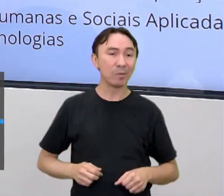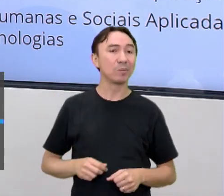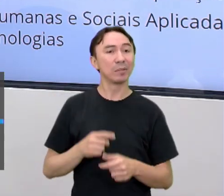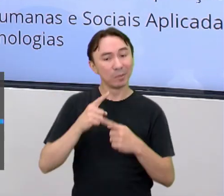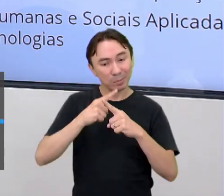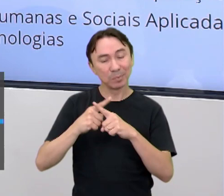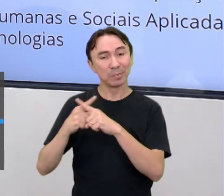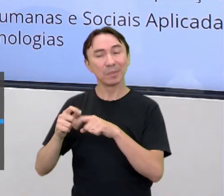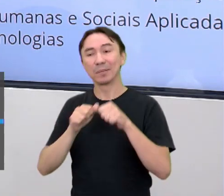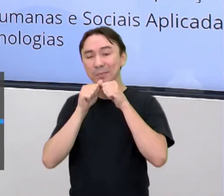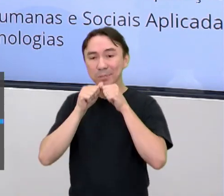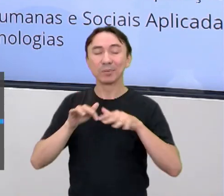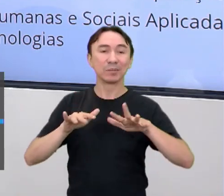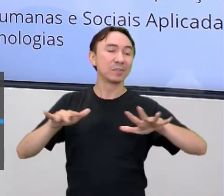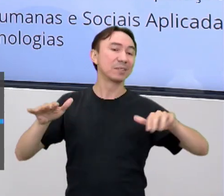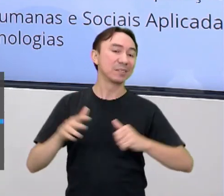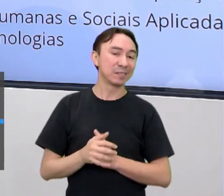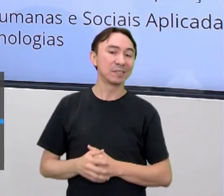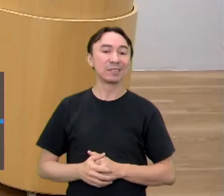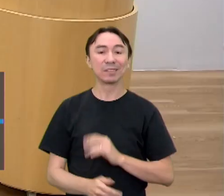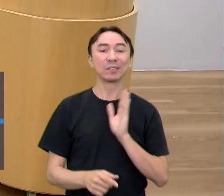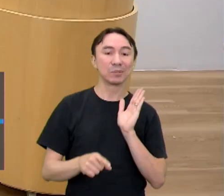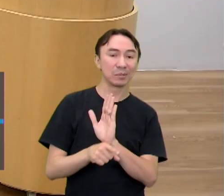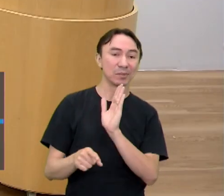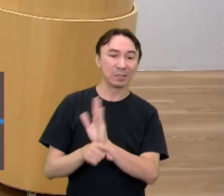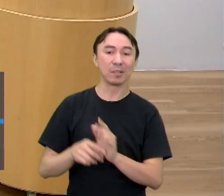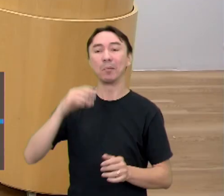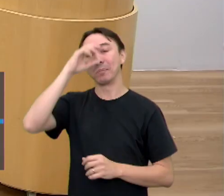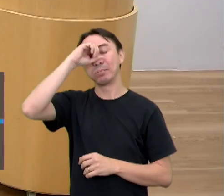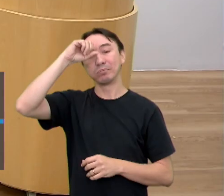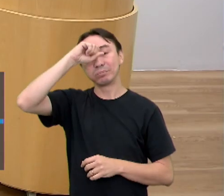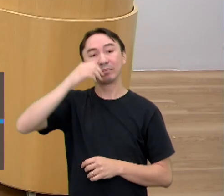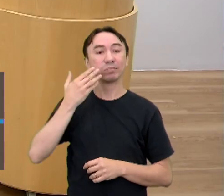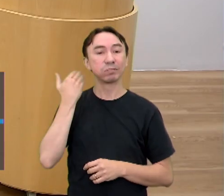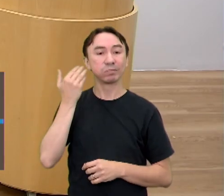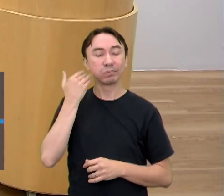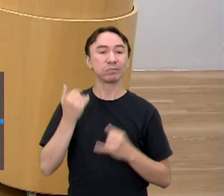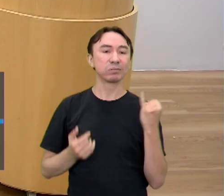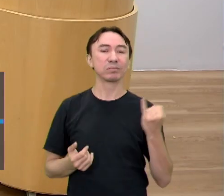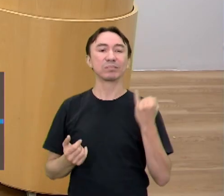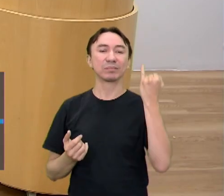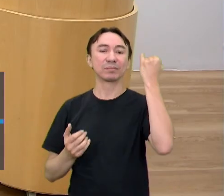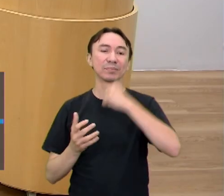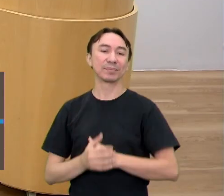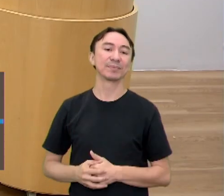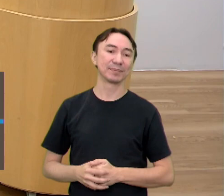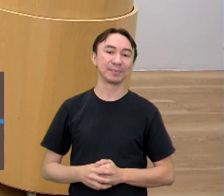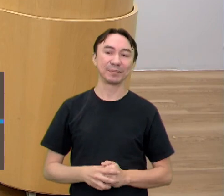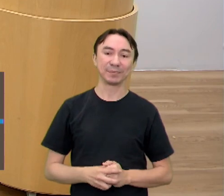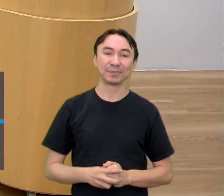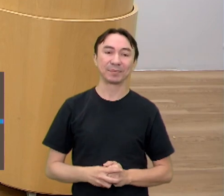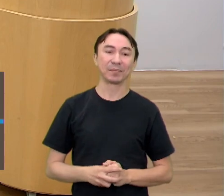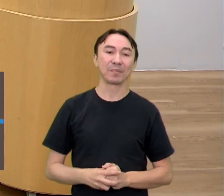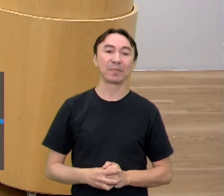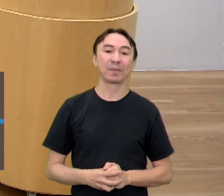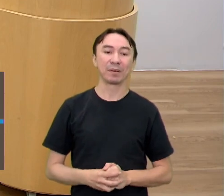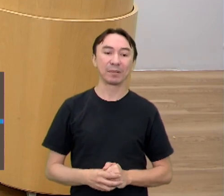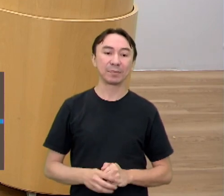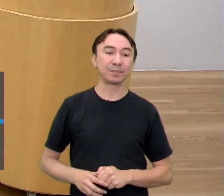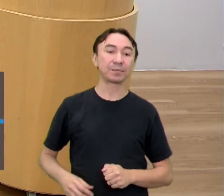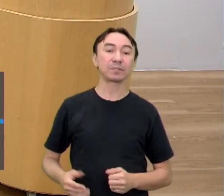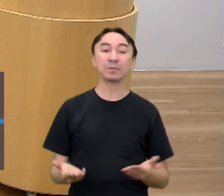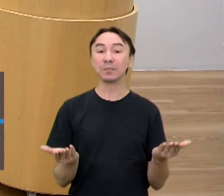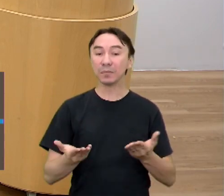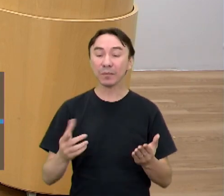a divulgar conhecimento para outras pessoas também. Muito, muito importante. Pelo menos na minha concepção. Olha lá, então temos aí a